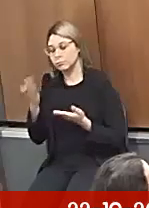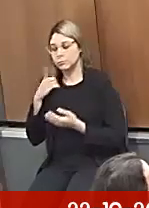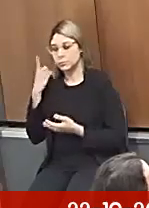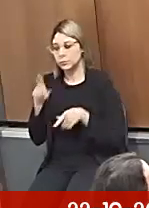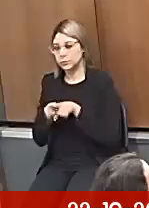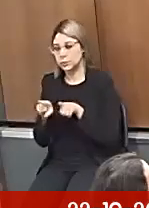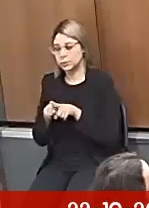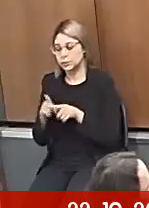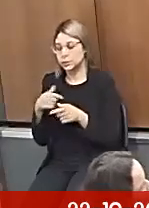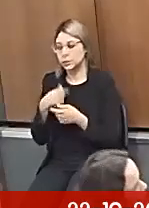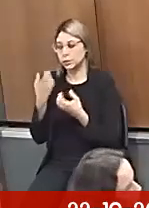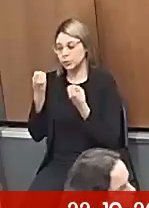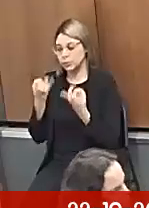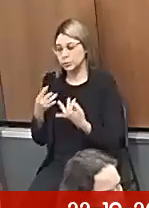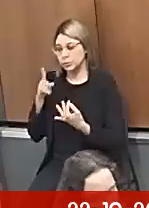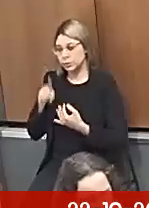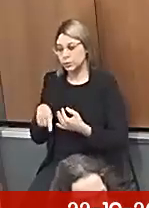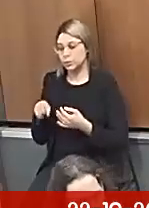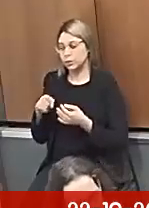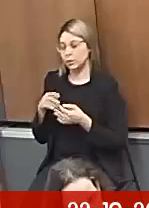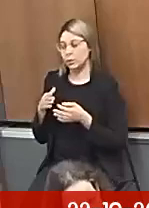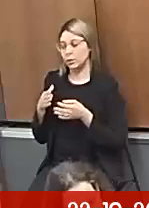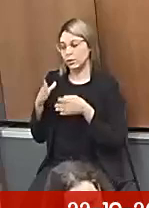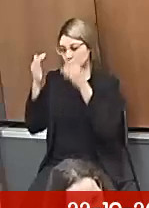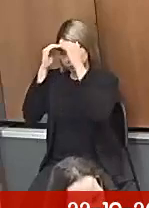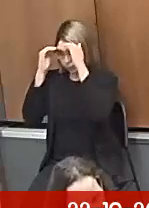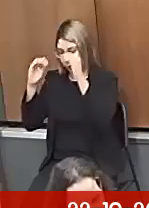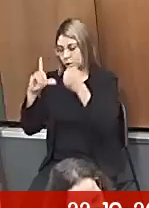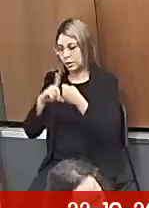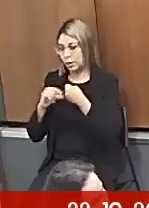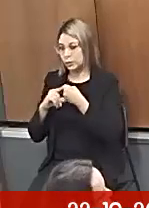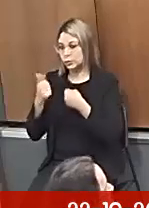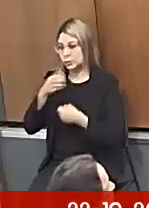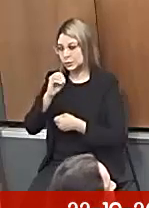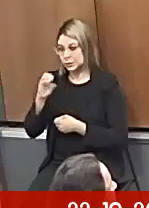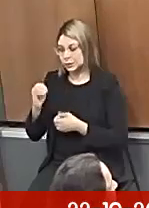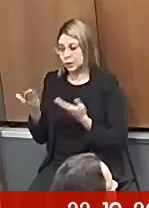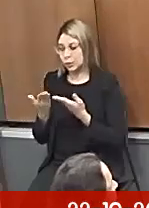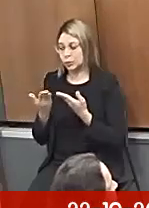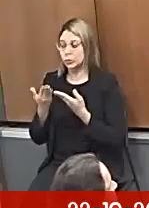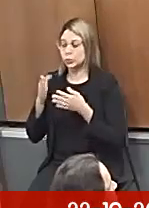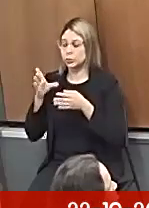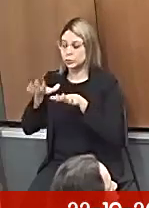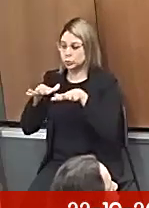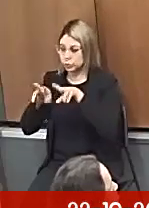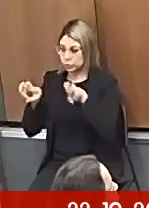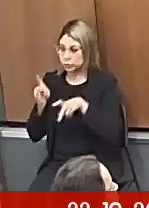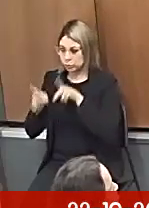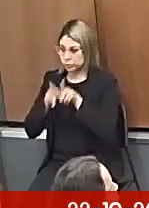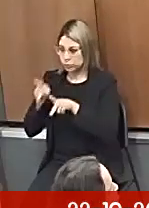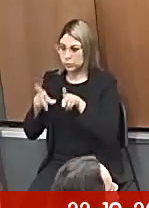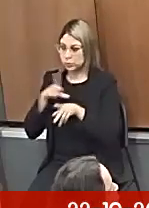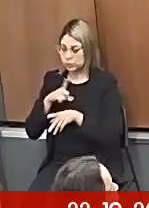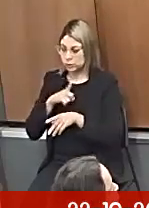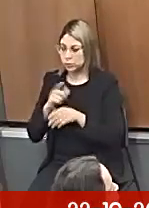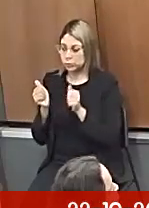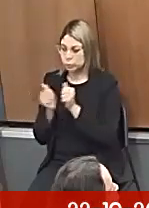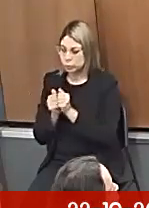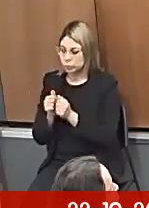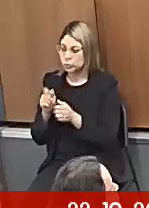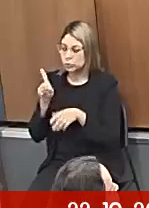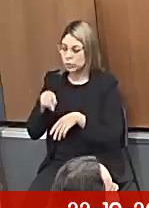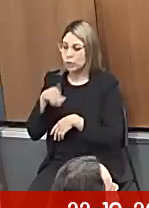o deputado que subscreve requer, Vossa Excelência, no termo do artigo 100, regimento interno, ser realizada audiência pública para debater a situação dos servidores de